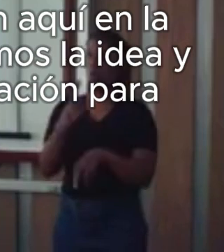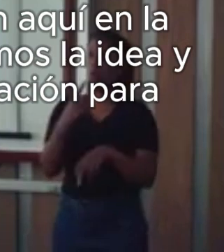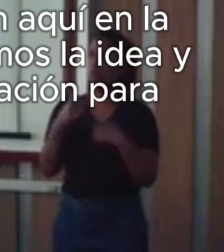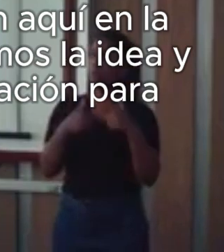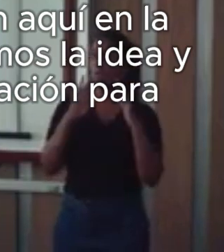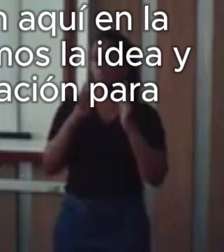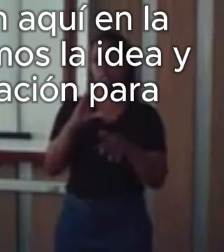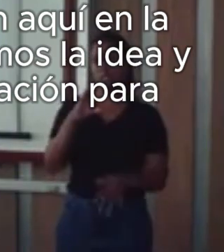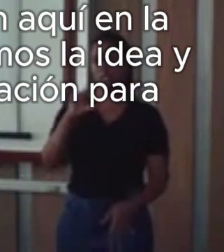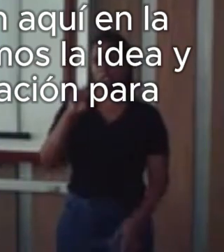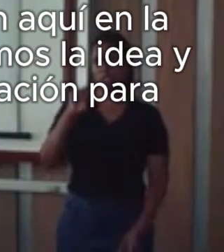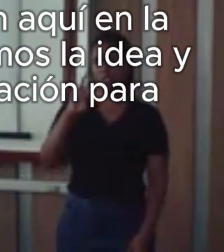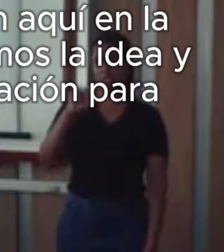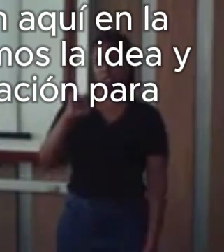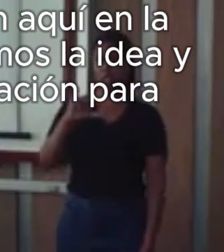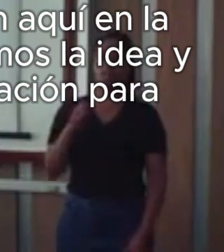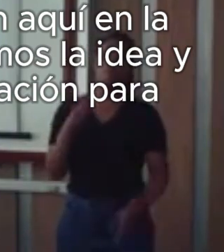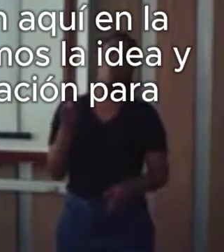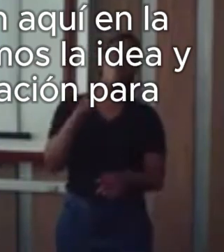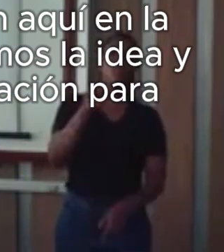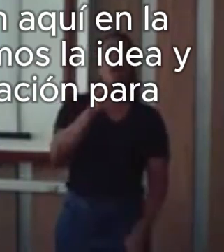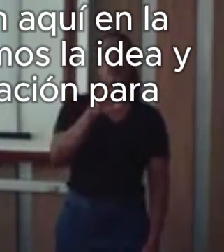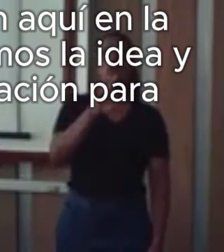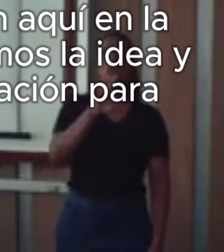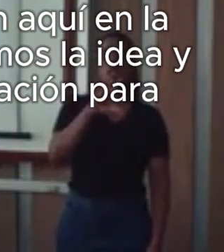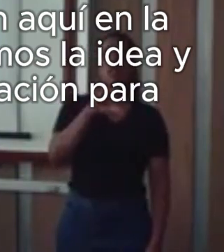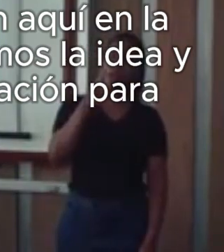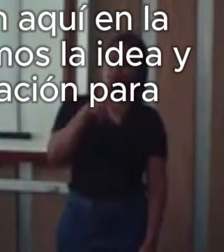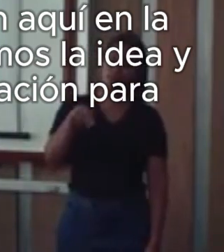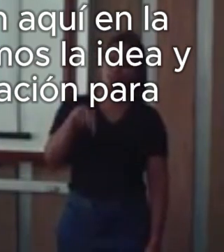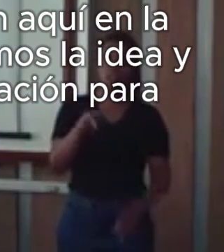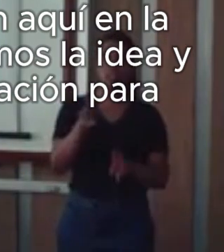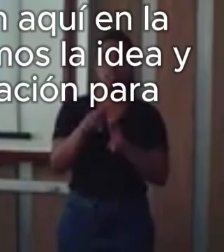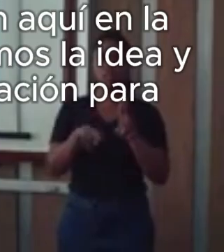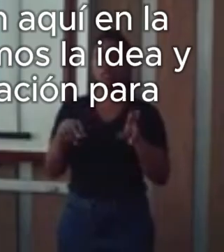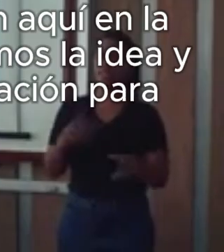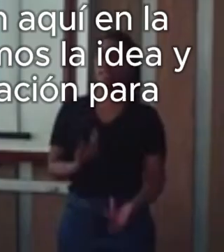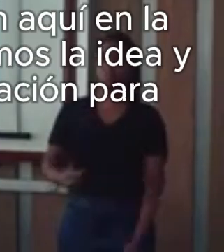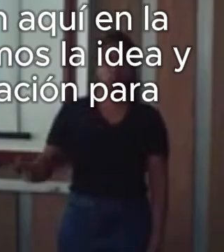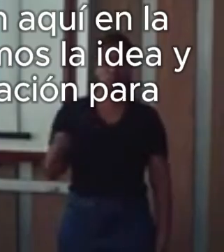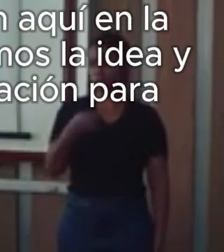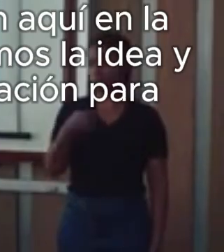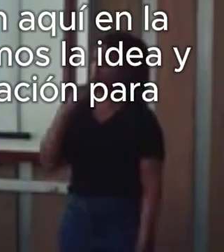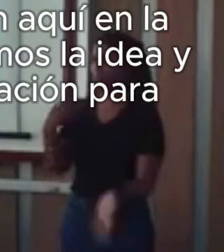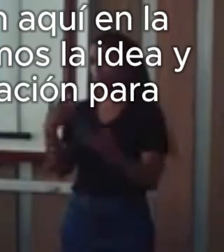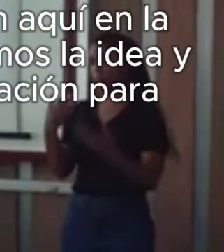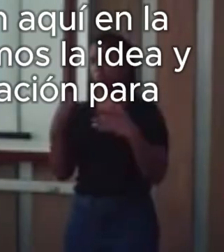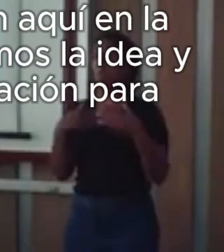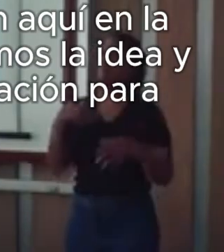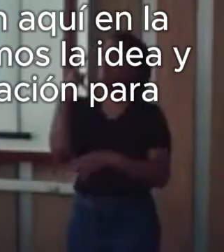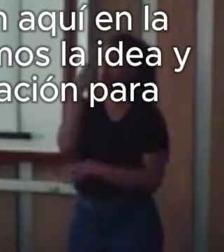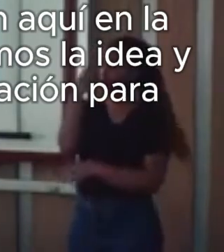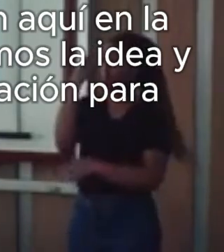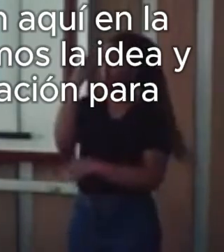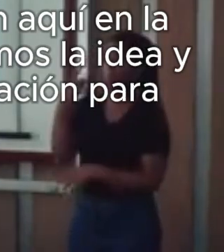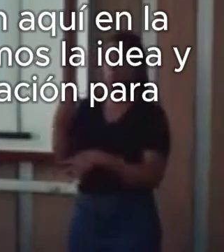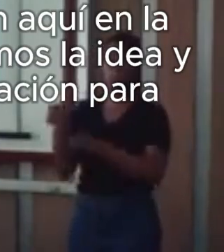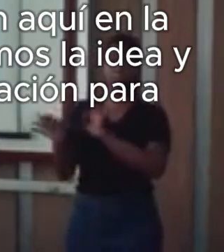professor aqui, e a gente, um dia, tomando uma cerveja, teve a ideia, ele organizou um encontro lá com a diretoria,